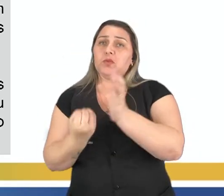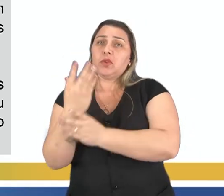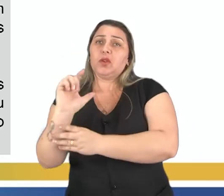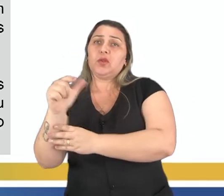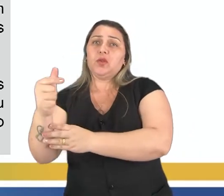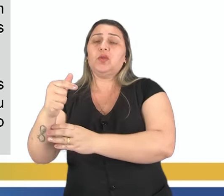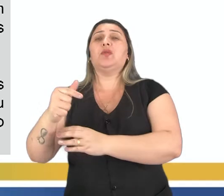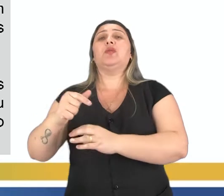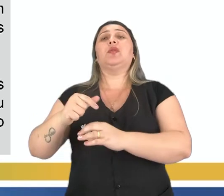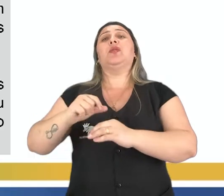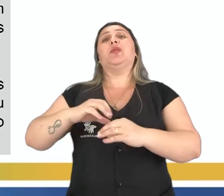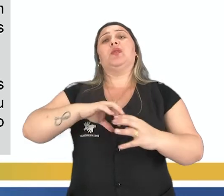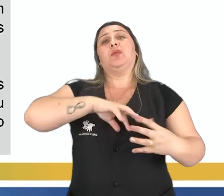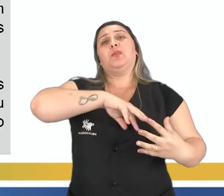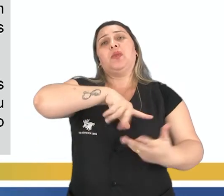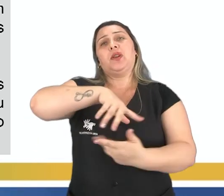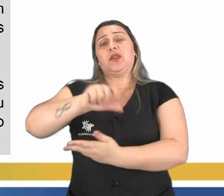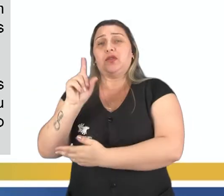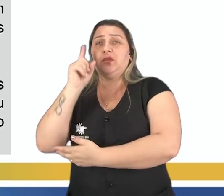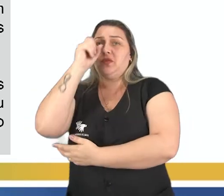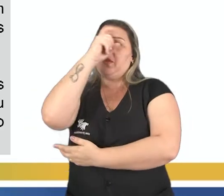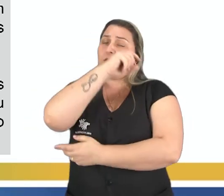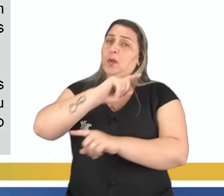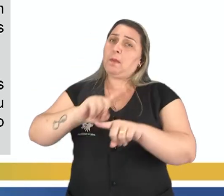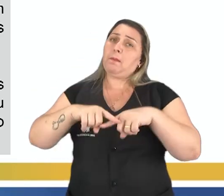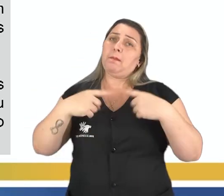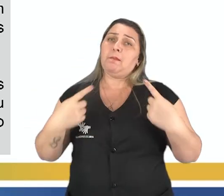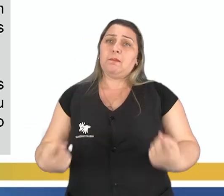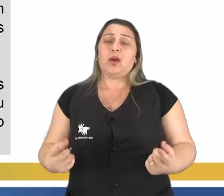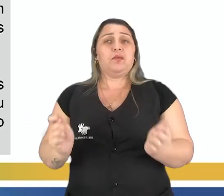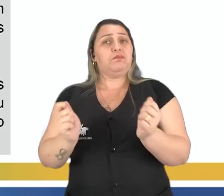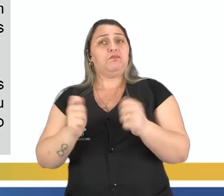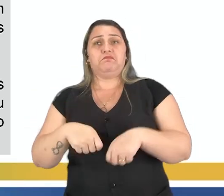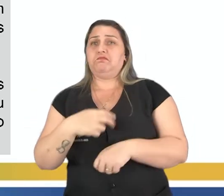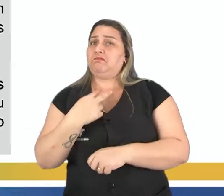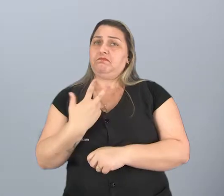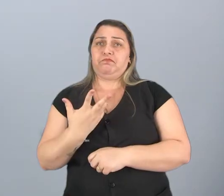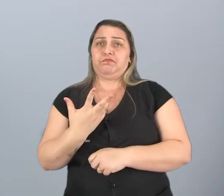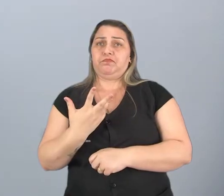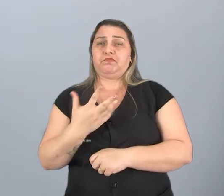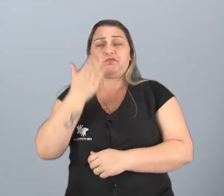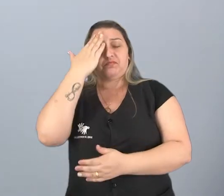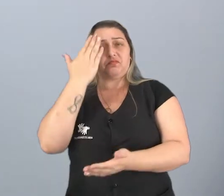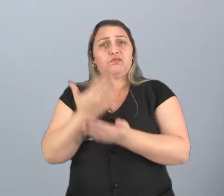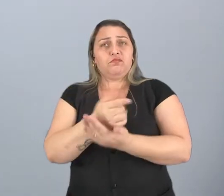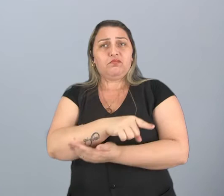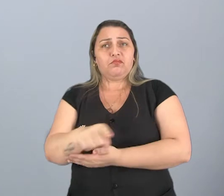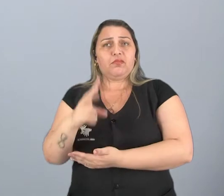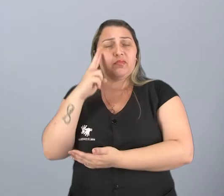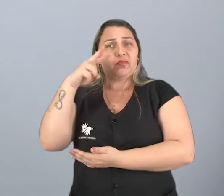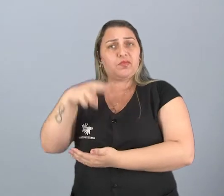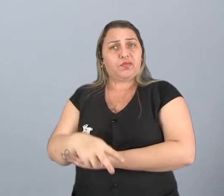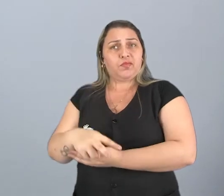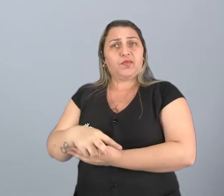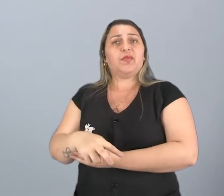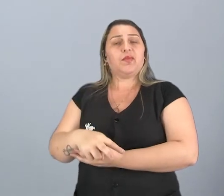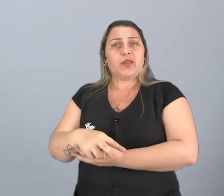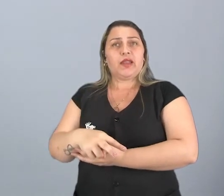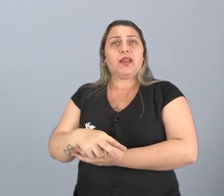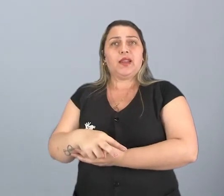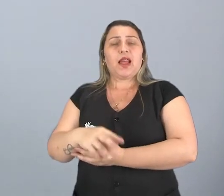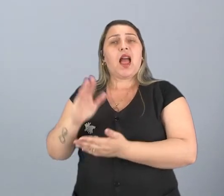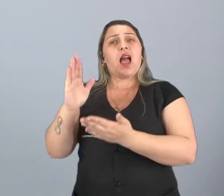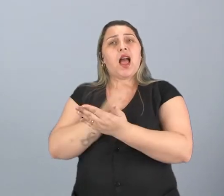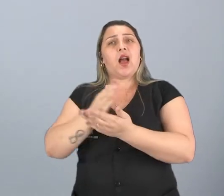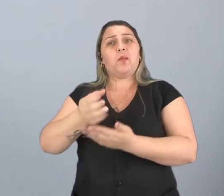outros planetas muito difícil, mas não impossível. Eu acredito que vocês devem ter visto recentemente